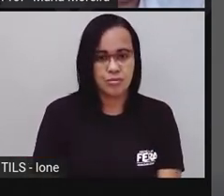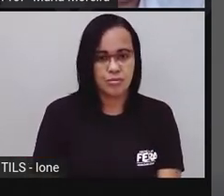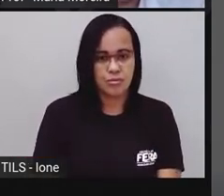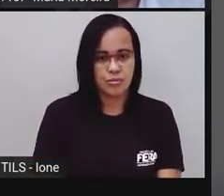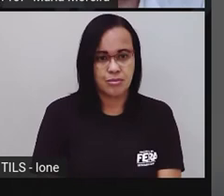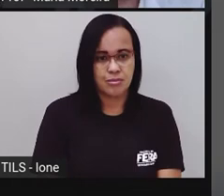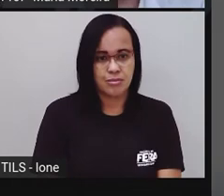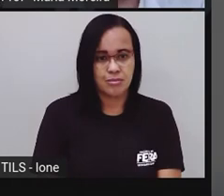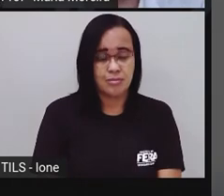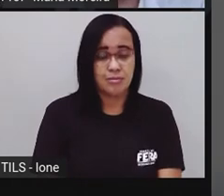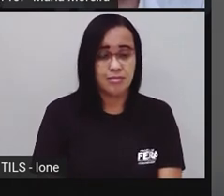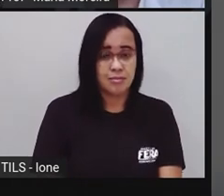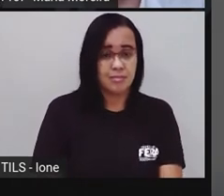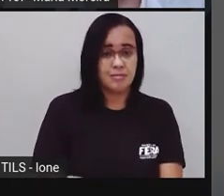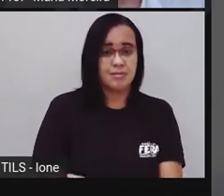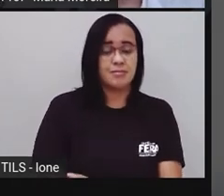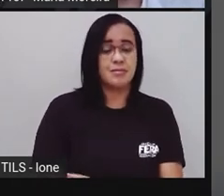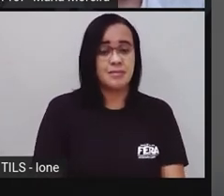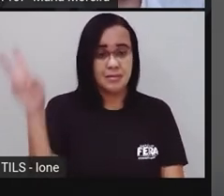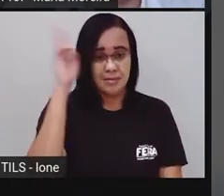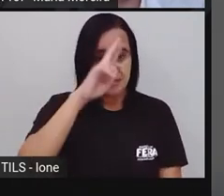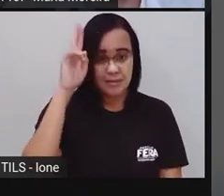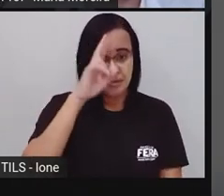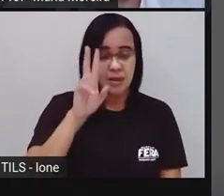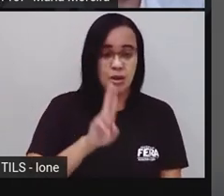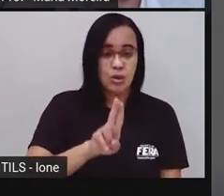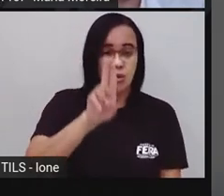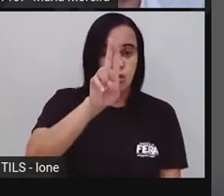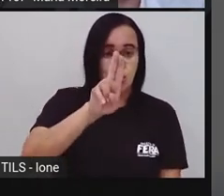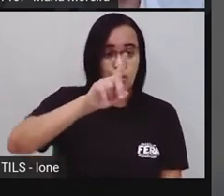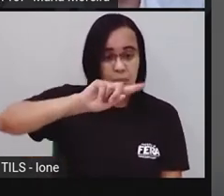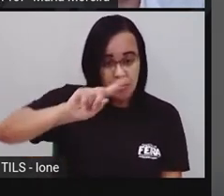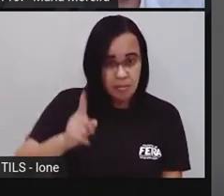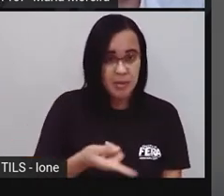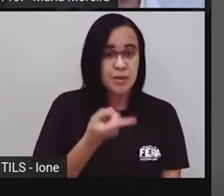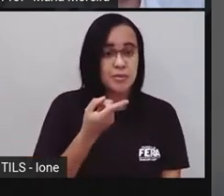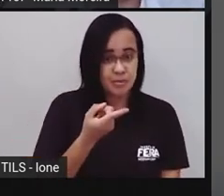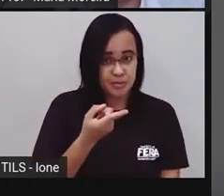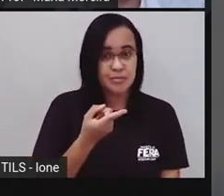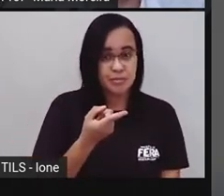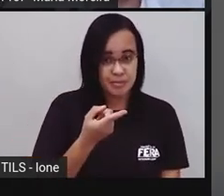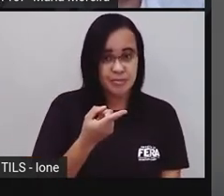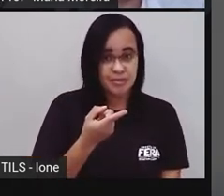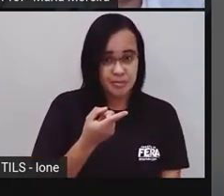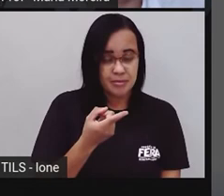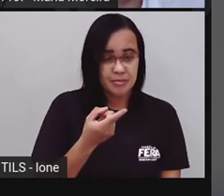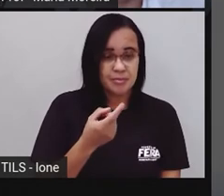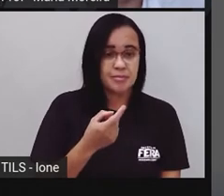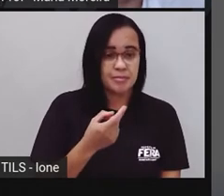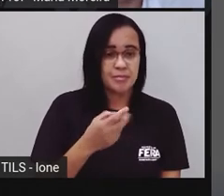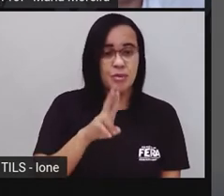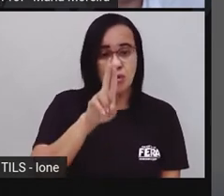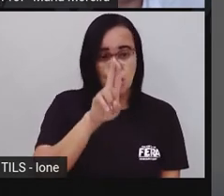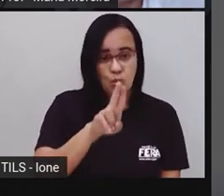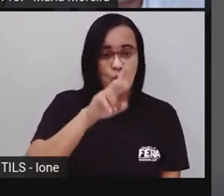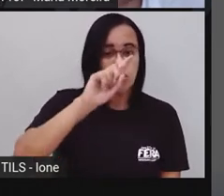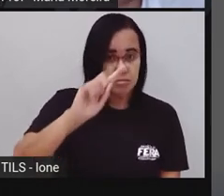de milhar né olha só aqui o que é que esse mil aqui ó unidade de